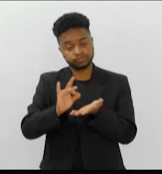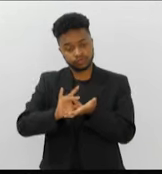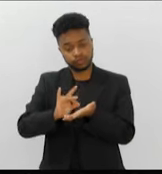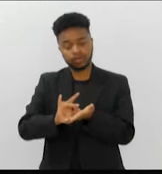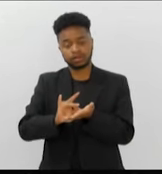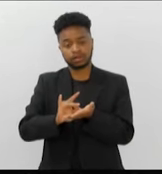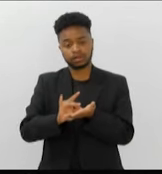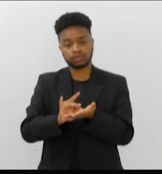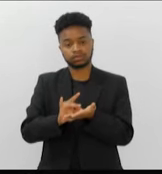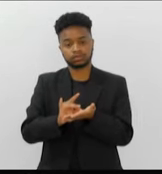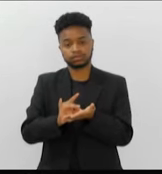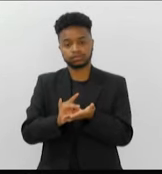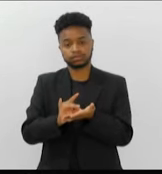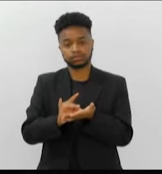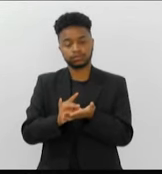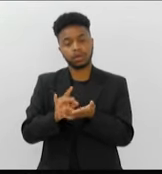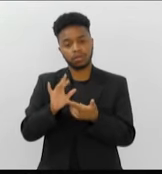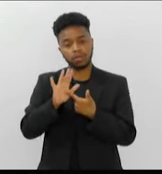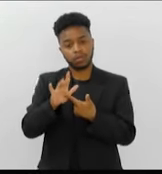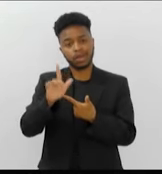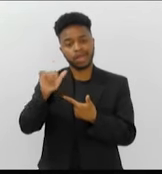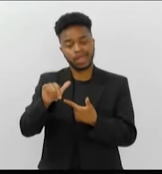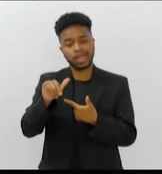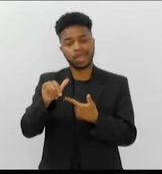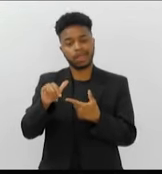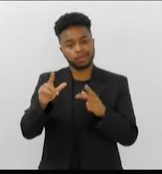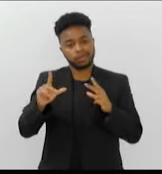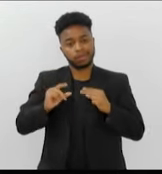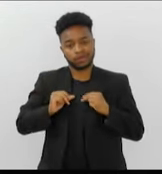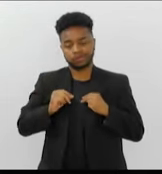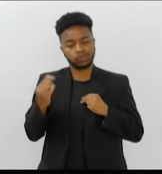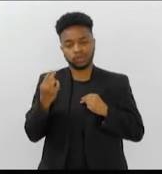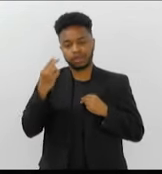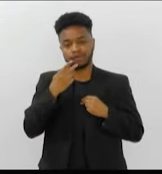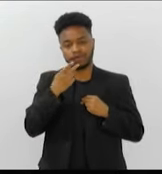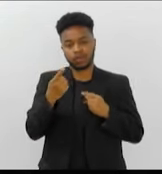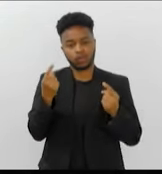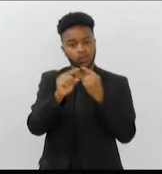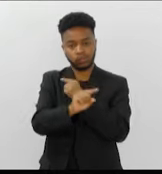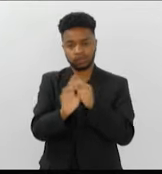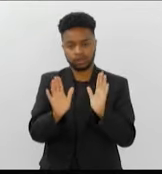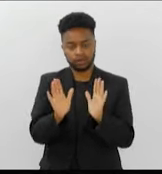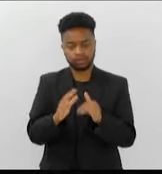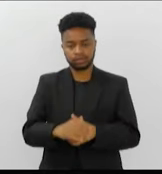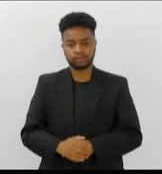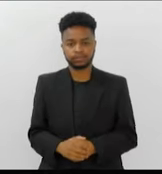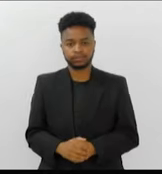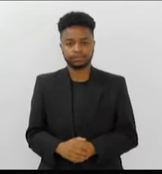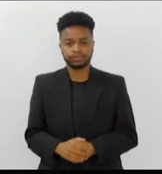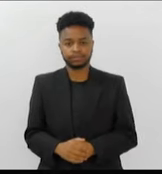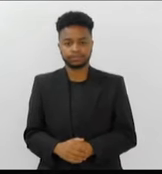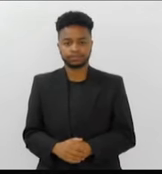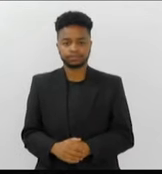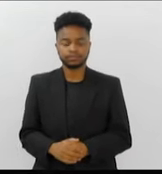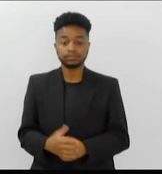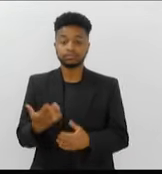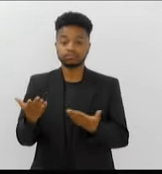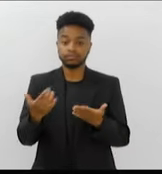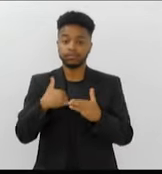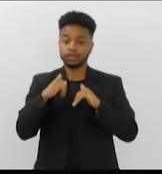é um mérito incontestável. Incontestável. E eu volto a